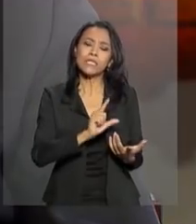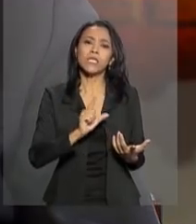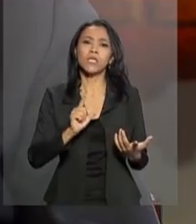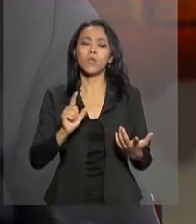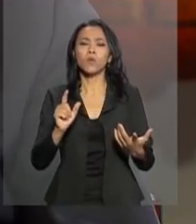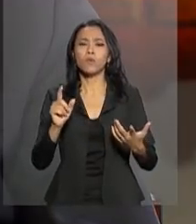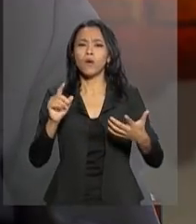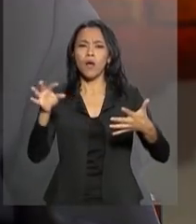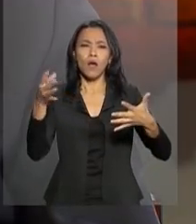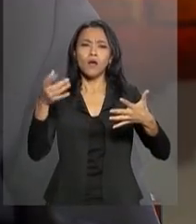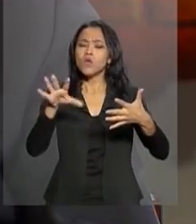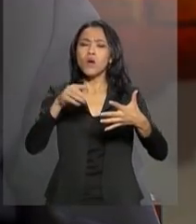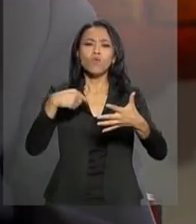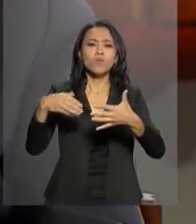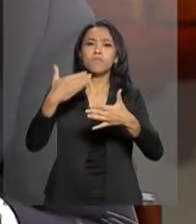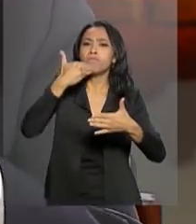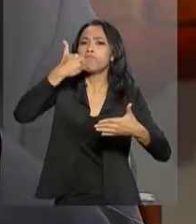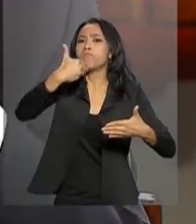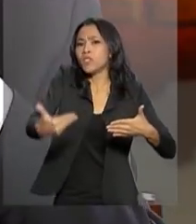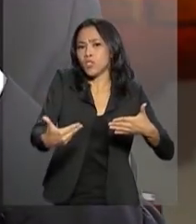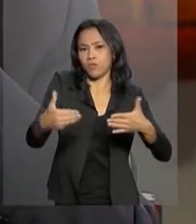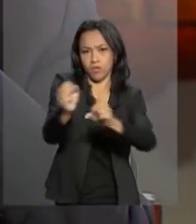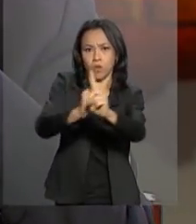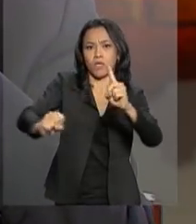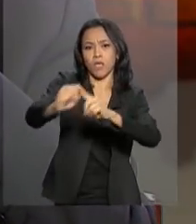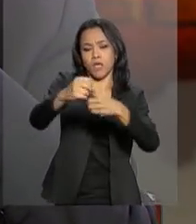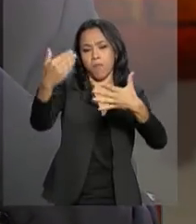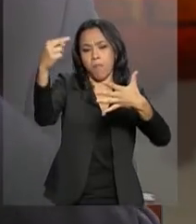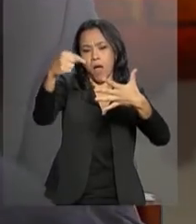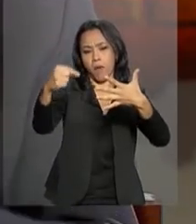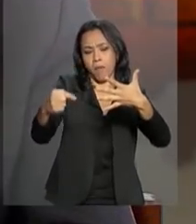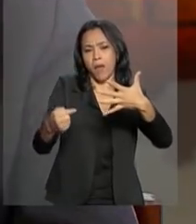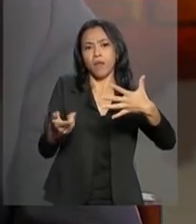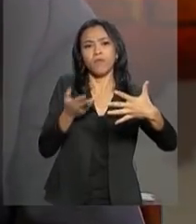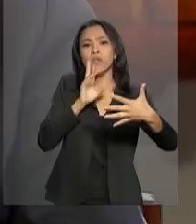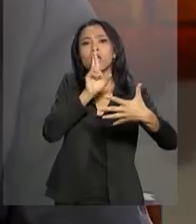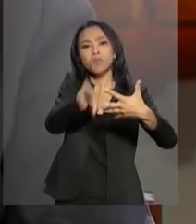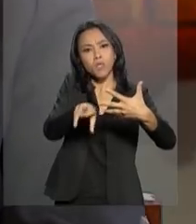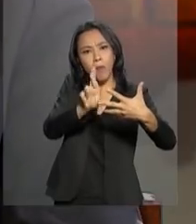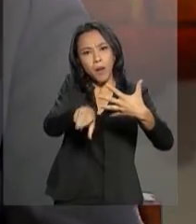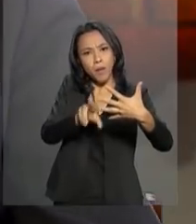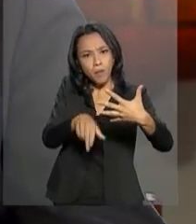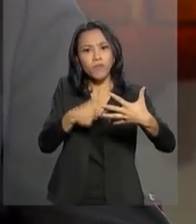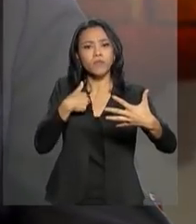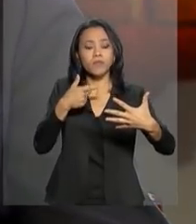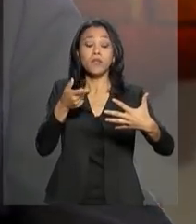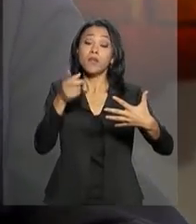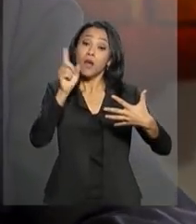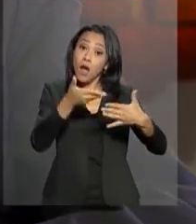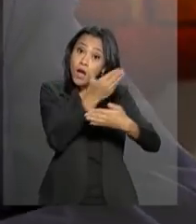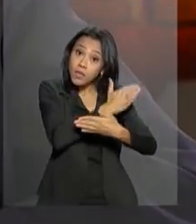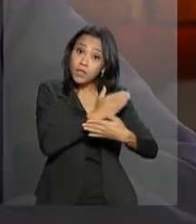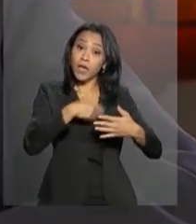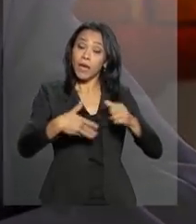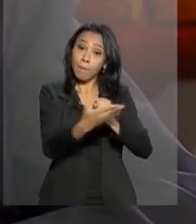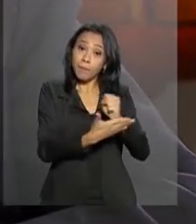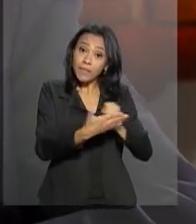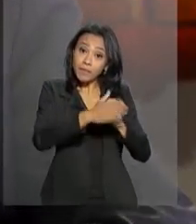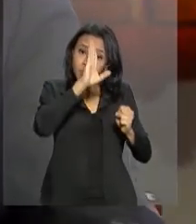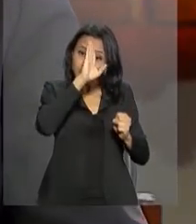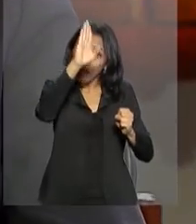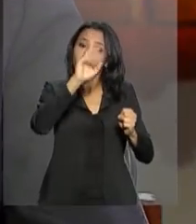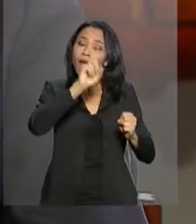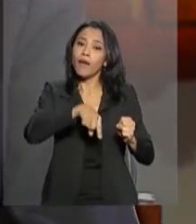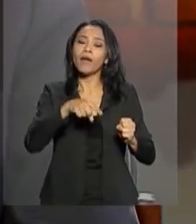as postulações da sociedade. É claro que ela começou atendendo um princípio fundamental, que era o restabelecimento da